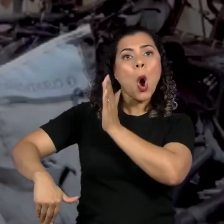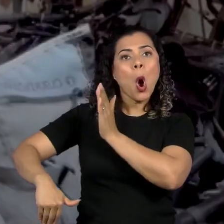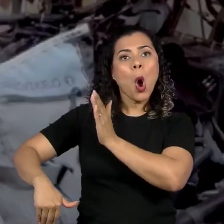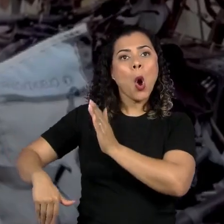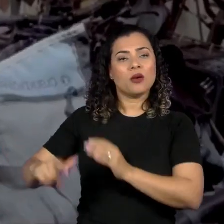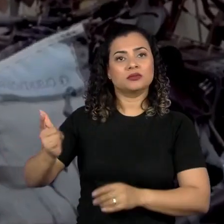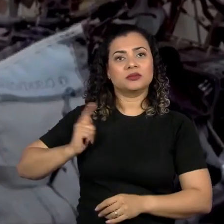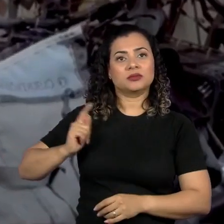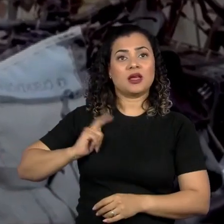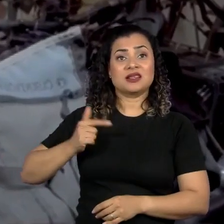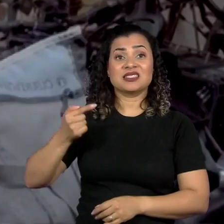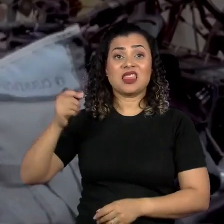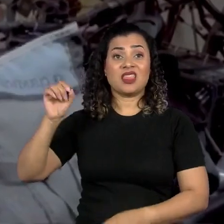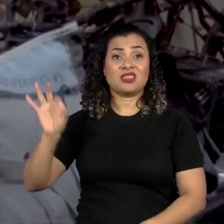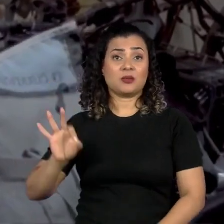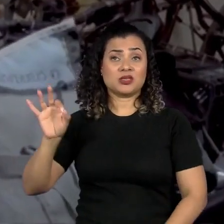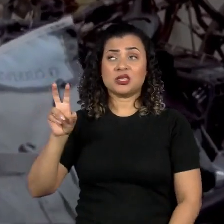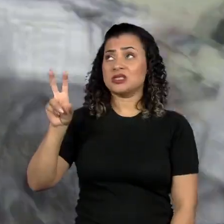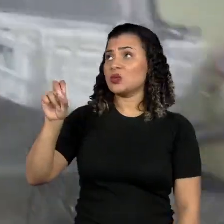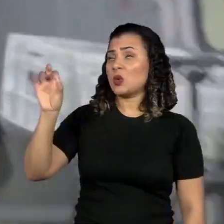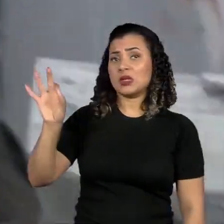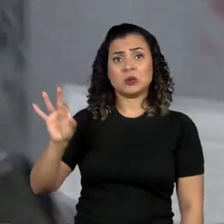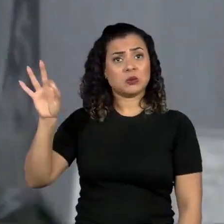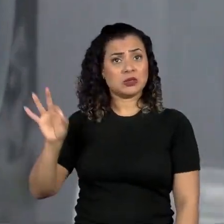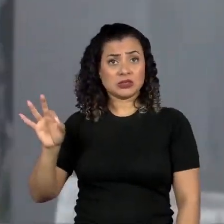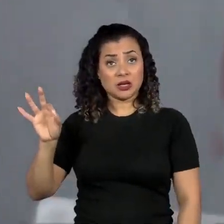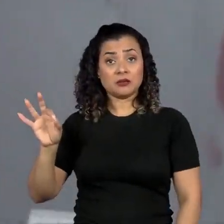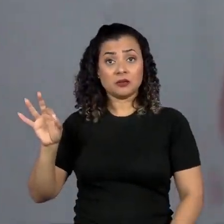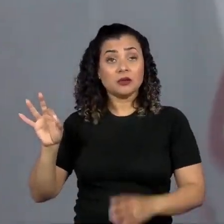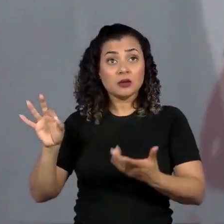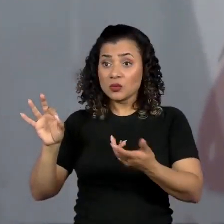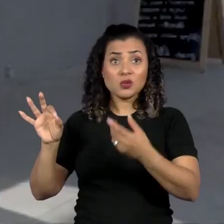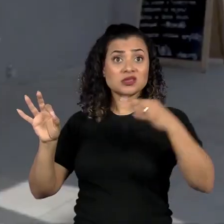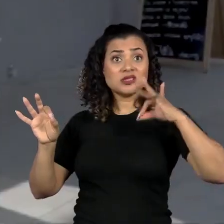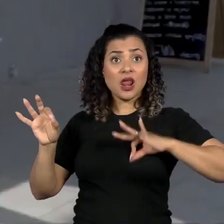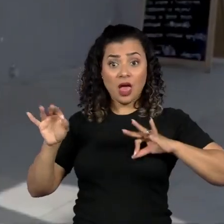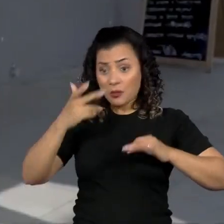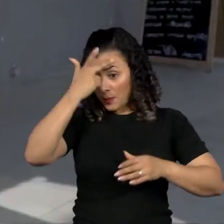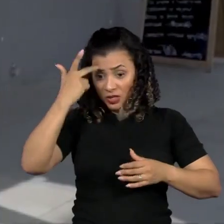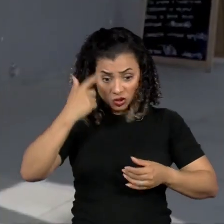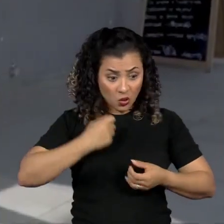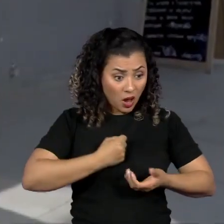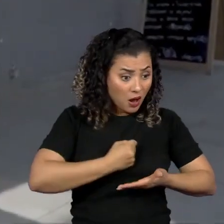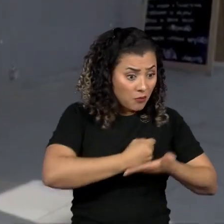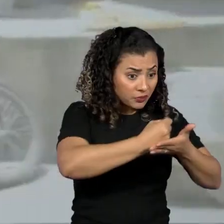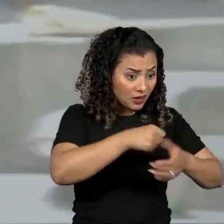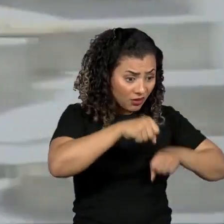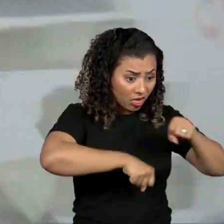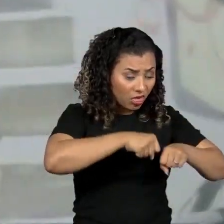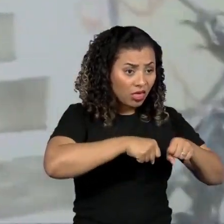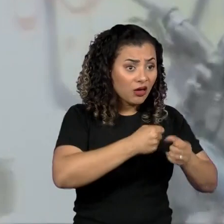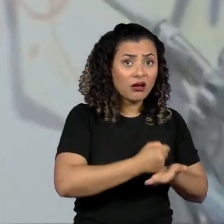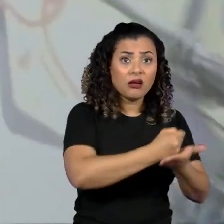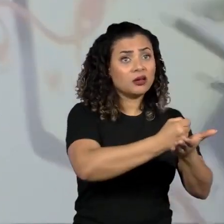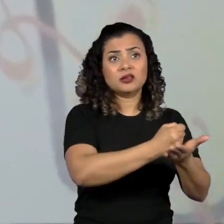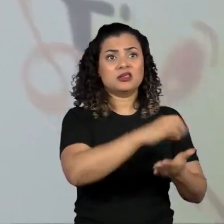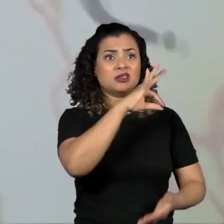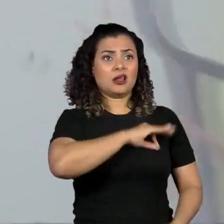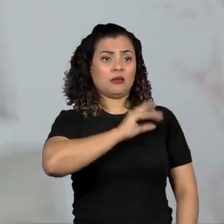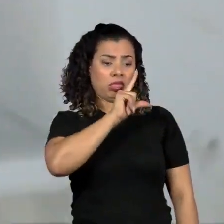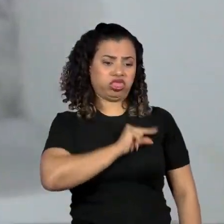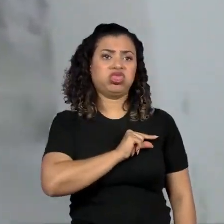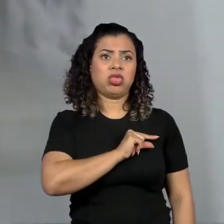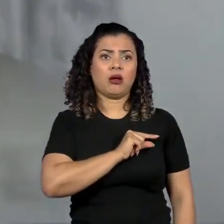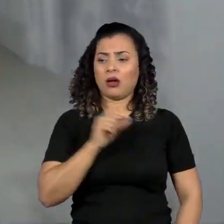realizando. 70%, 50% da entrega que o biker estava realizando ficava com essas empresas. E dentro da cooperativa,